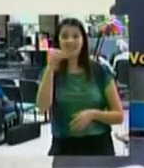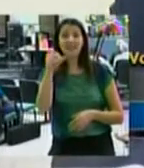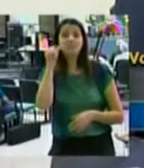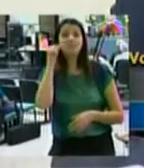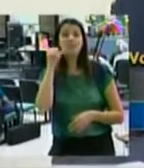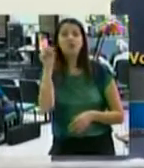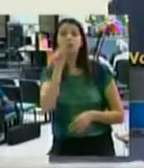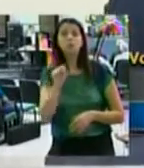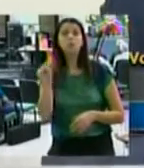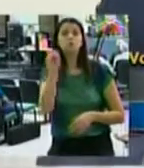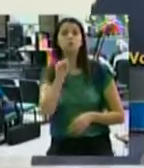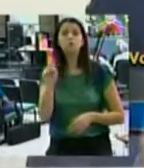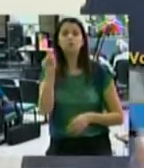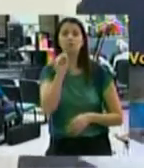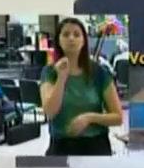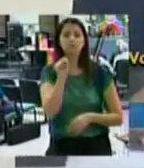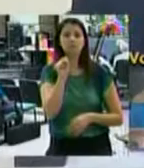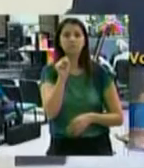10 virgens.